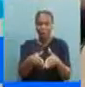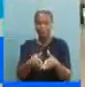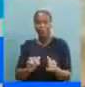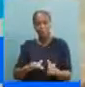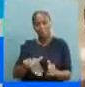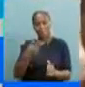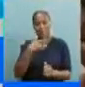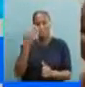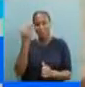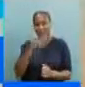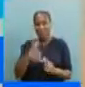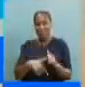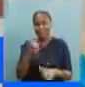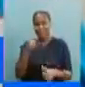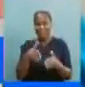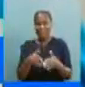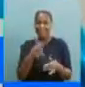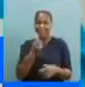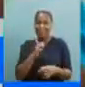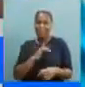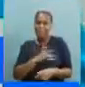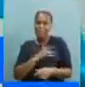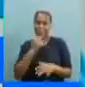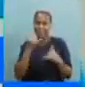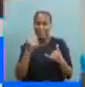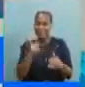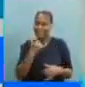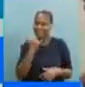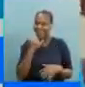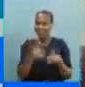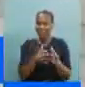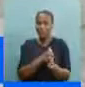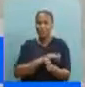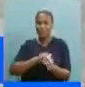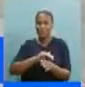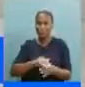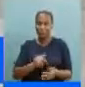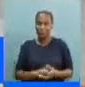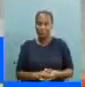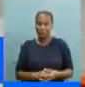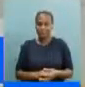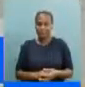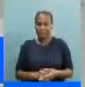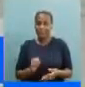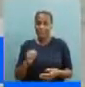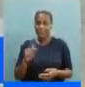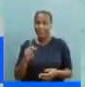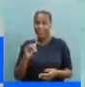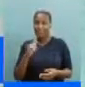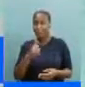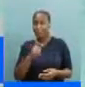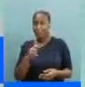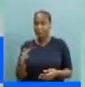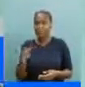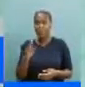a regata ali. Já ganhei, já enviei com amor, com alegria, com todo o carinho. O skipper e o marinheiro, Jogo